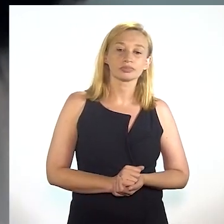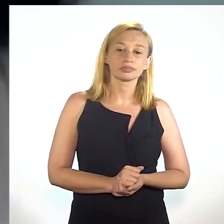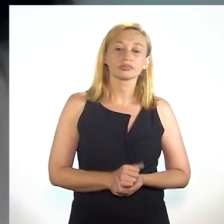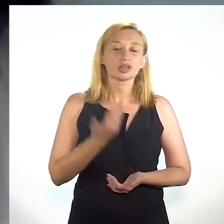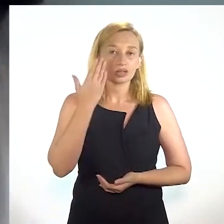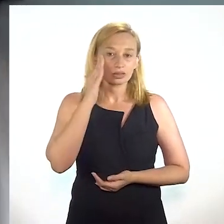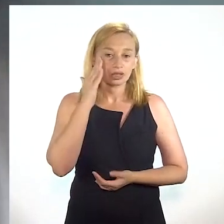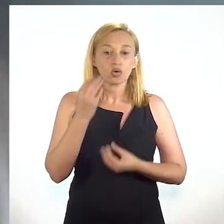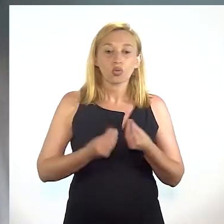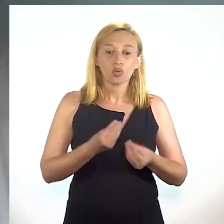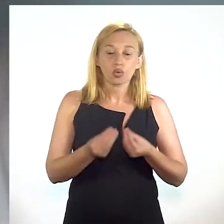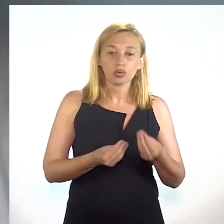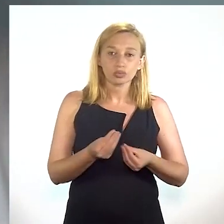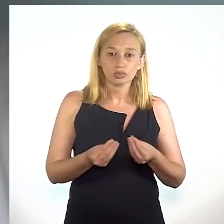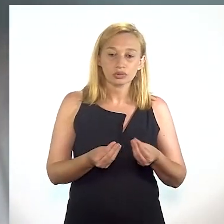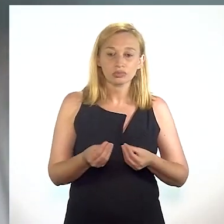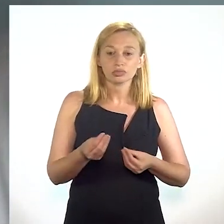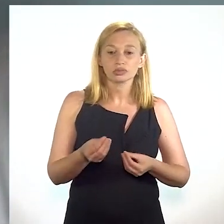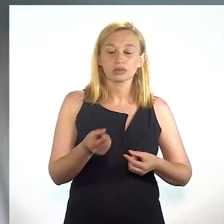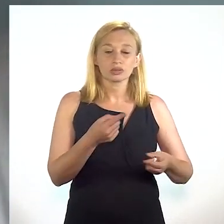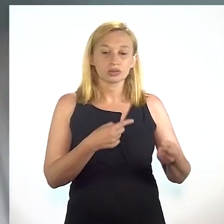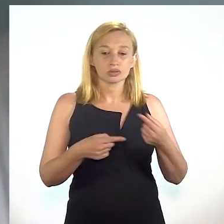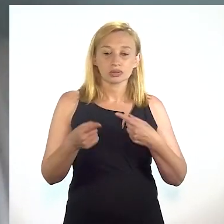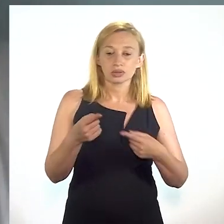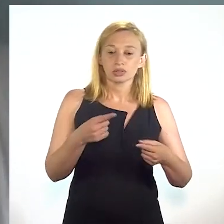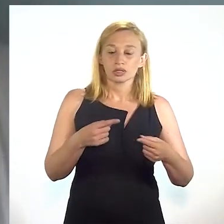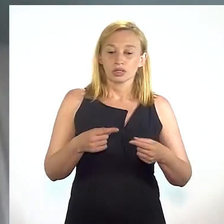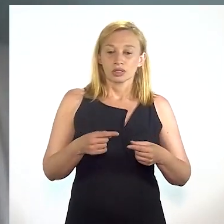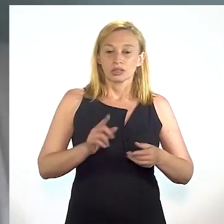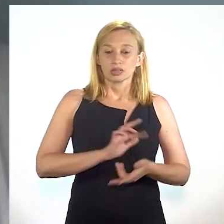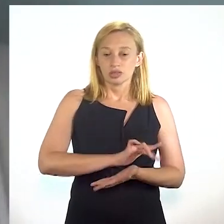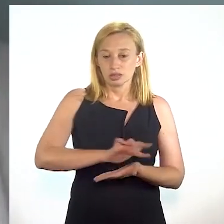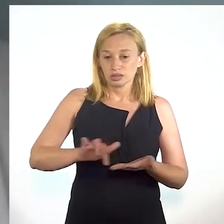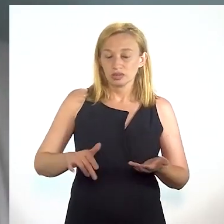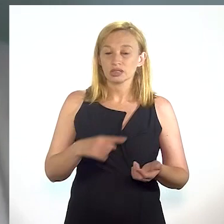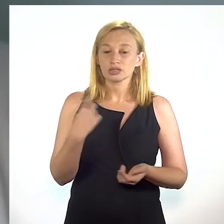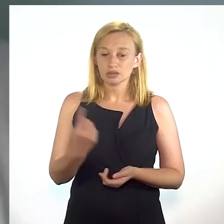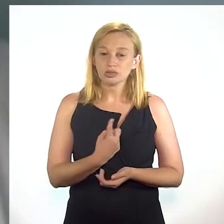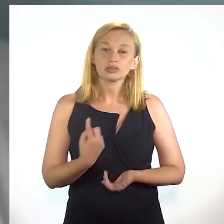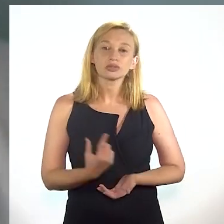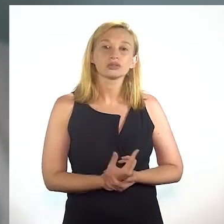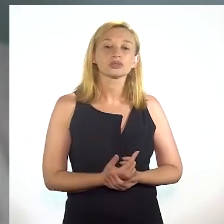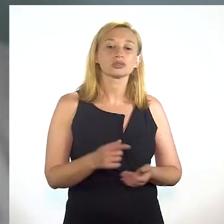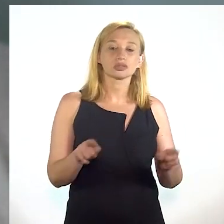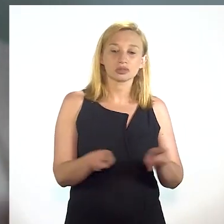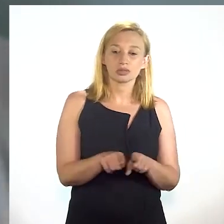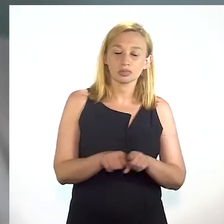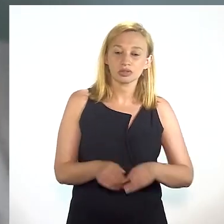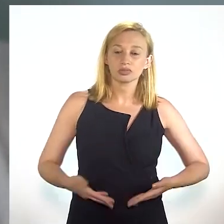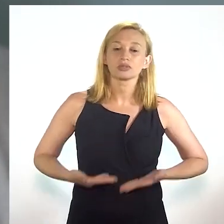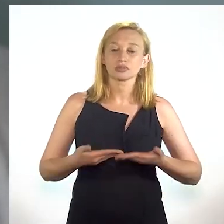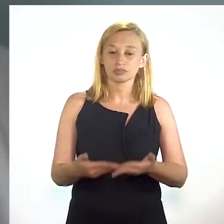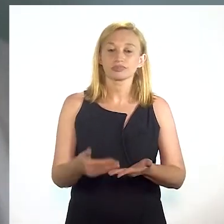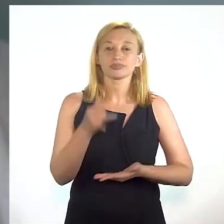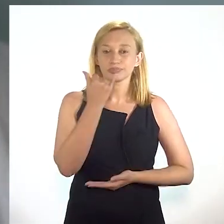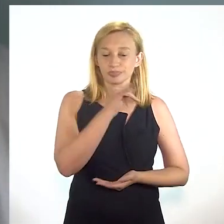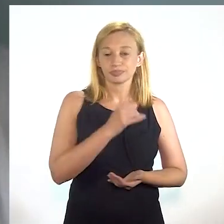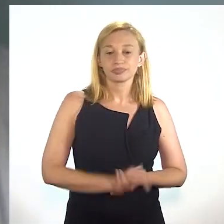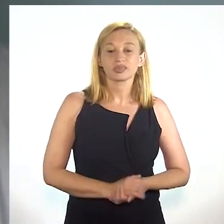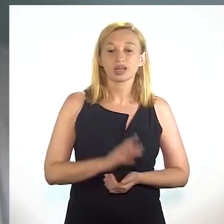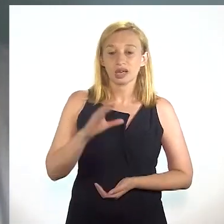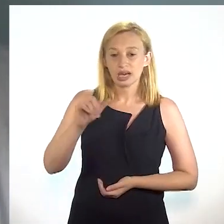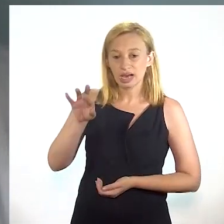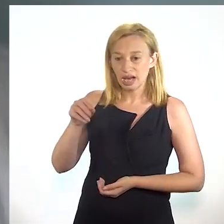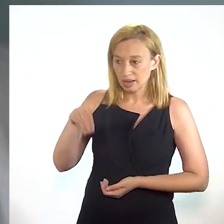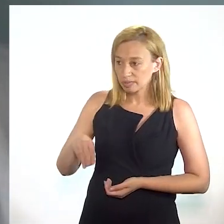criar com as pessoas e para as pessoas, enfim, entender como é que a dinâmica demanda da gente e também